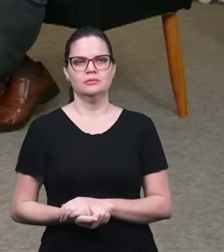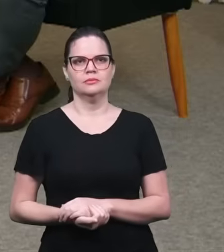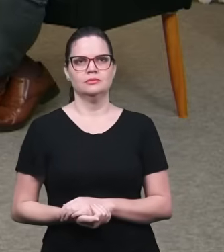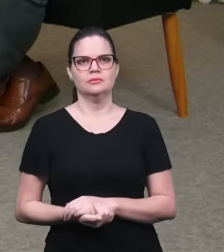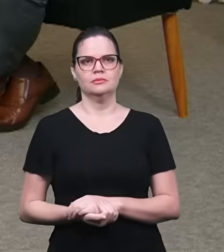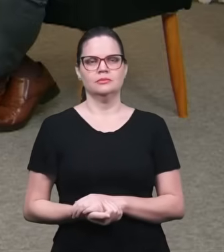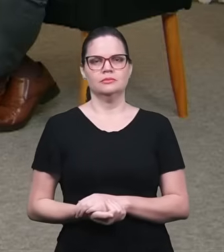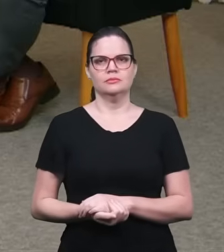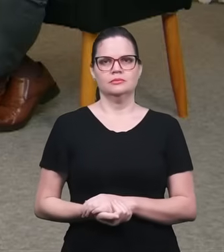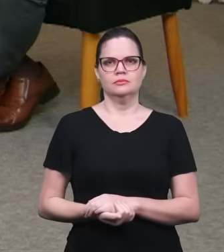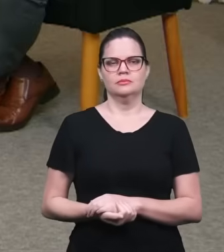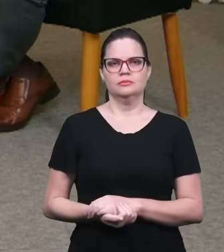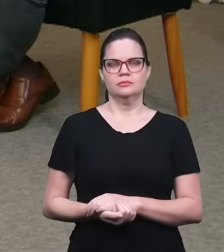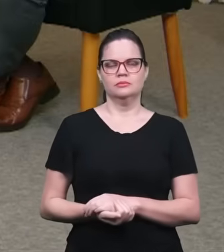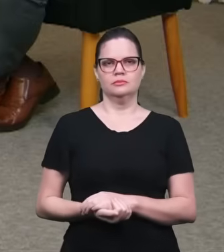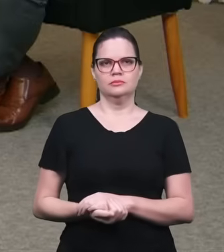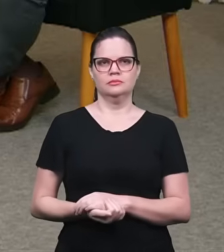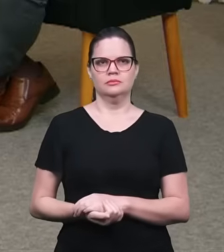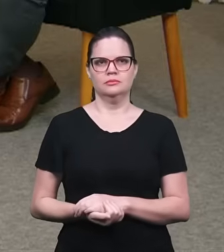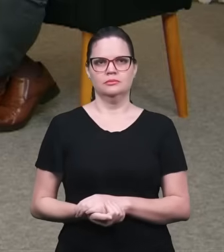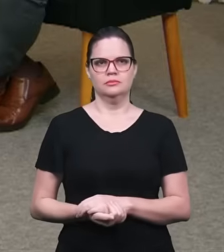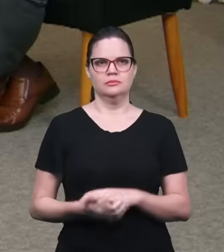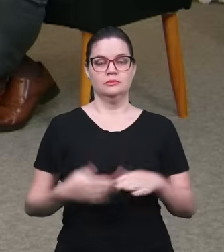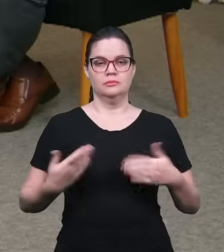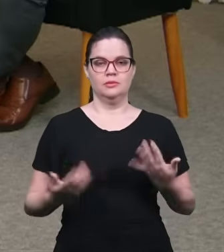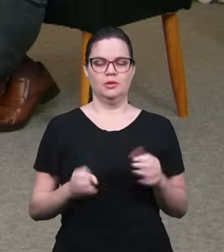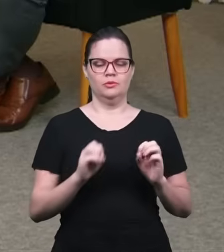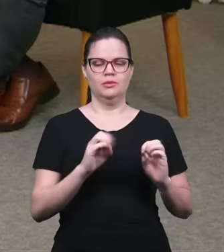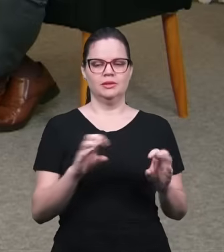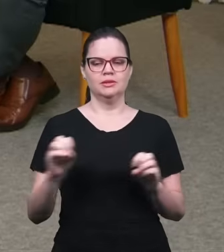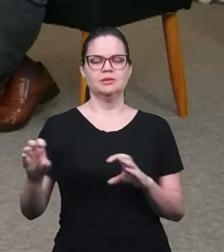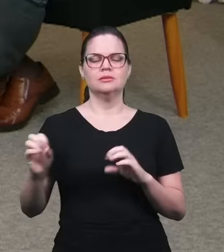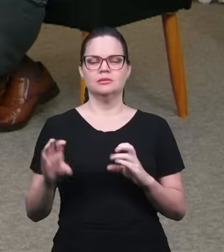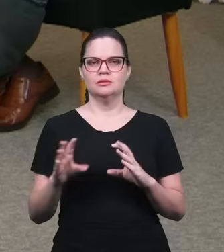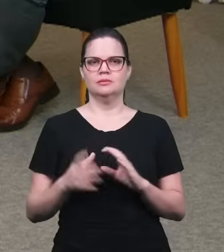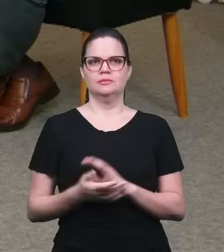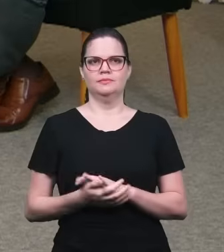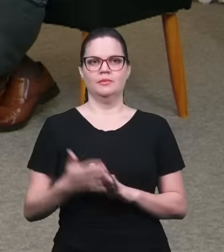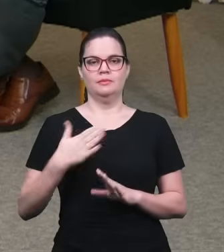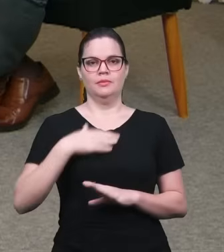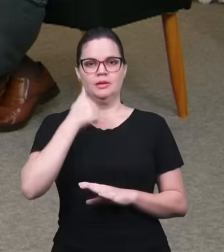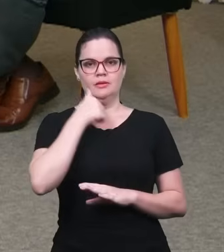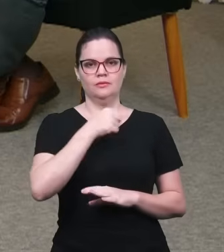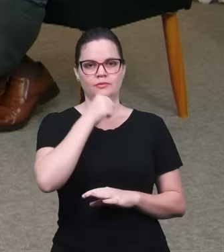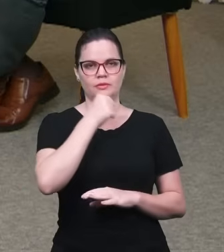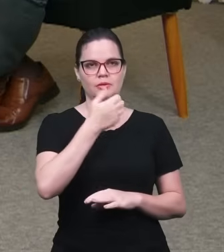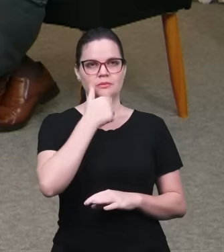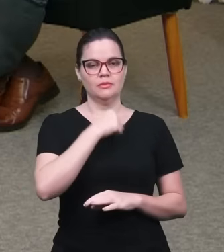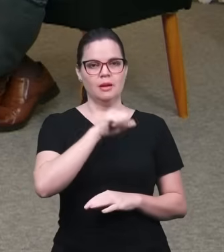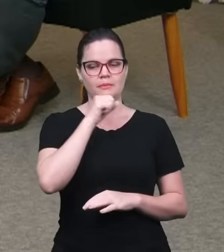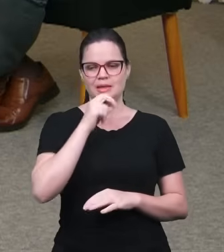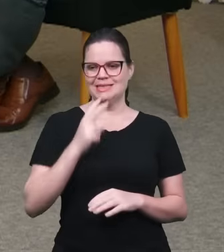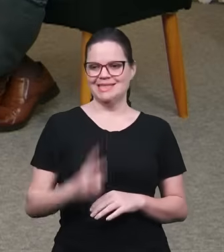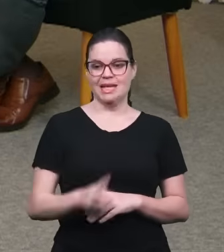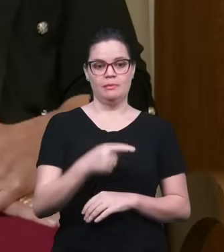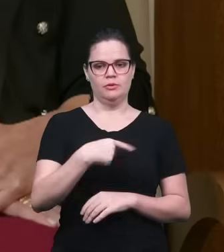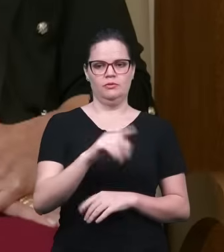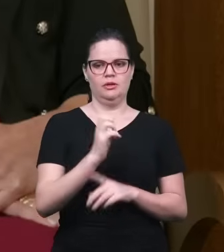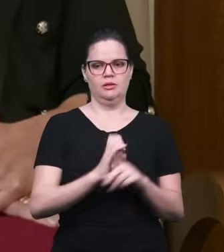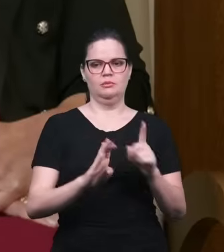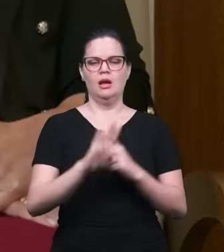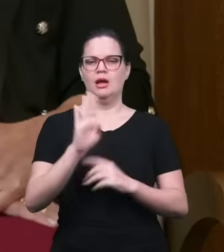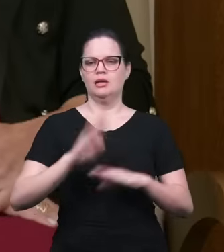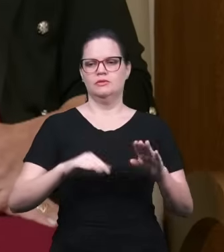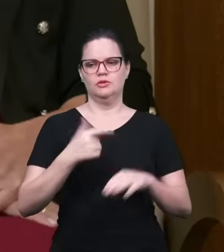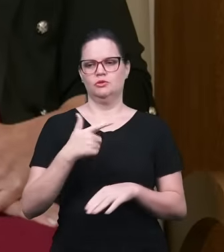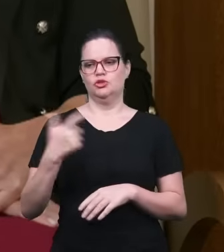Bíblica Dominical, esse ensino, essa herança, né? Minha avó e minha mãe sempre fizeram questão de ir. Muitas vezes não tinham recurso,